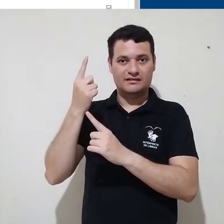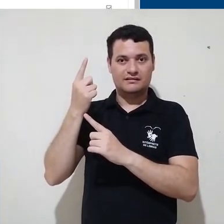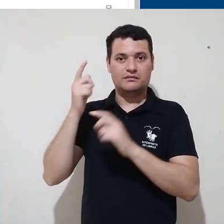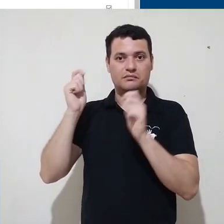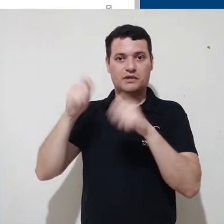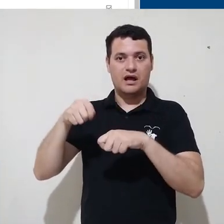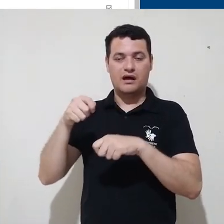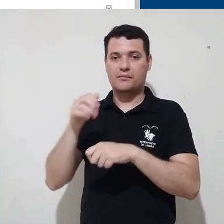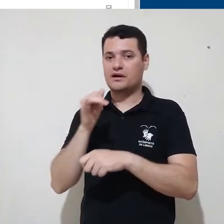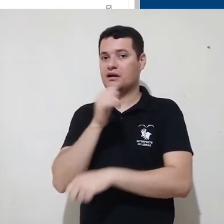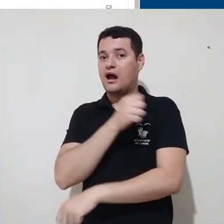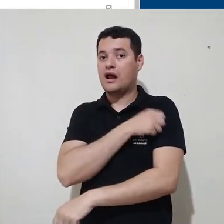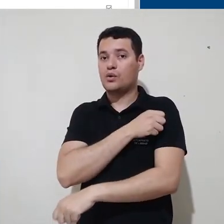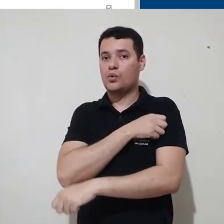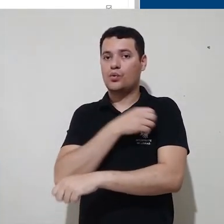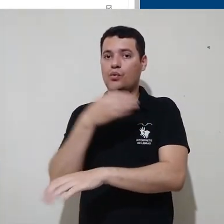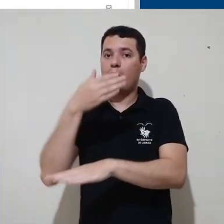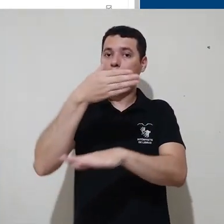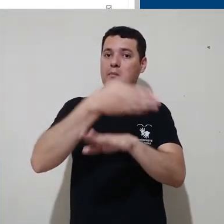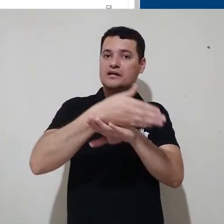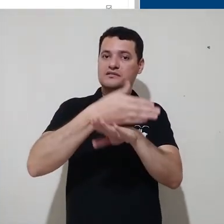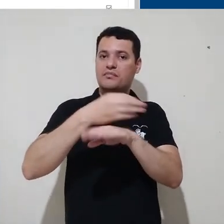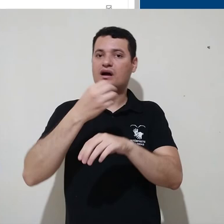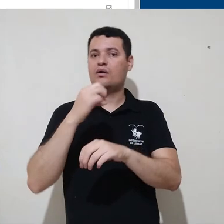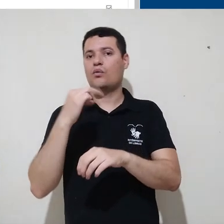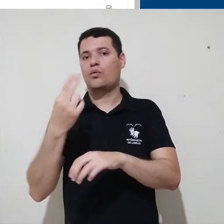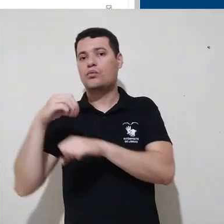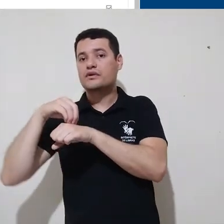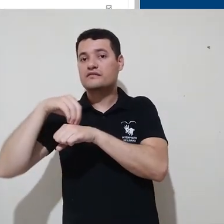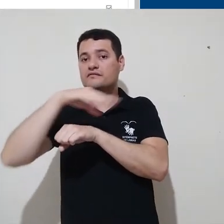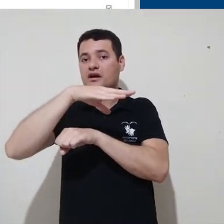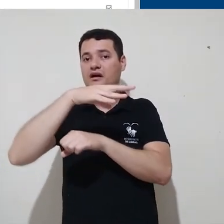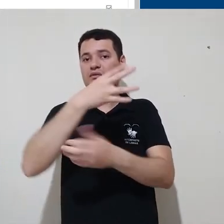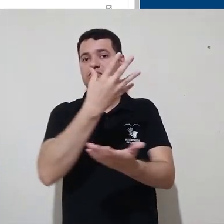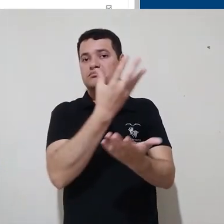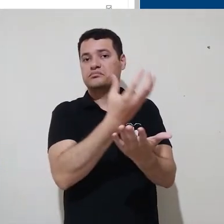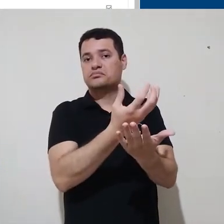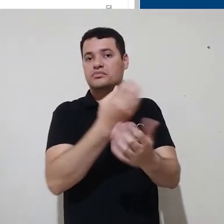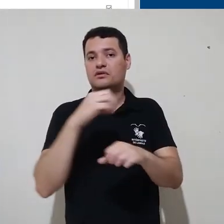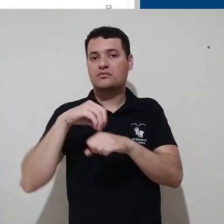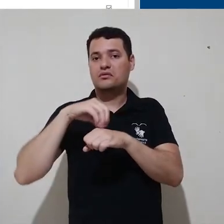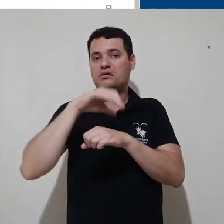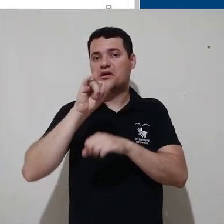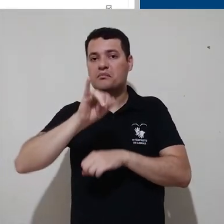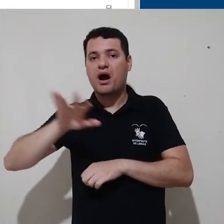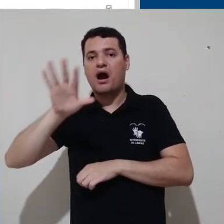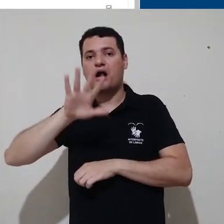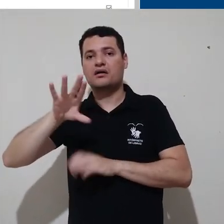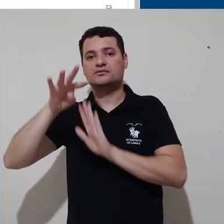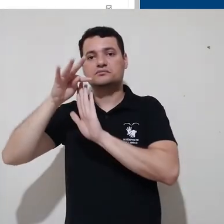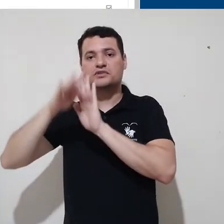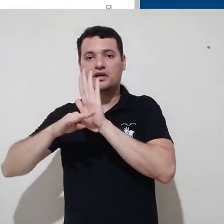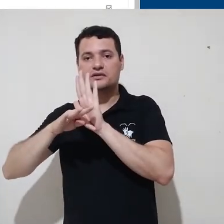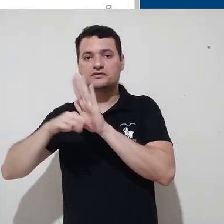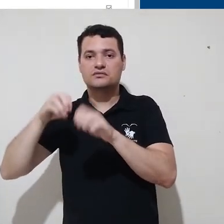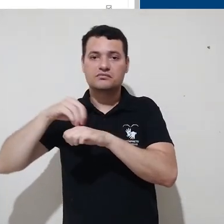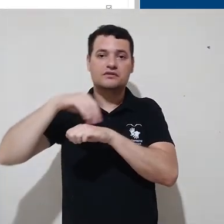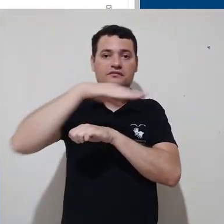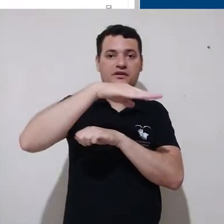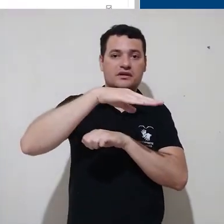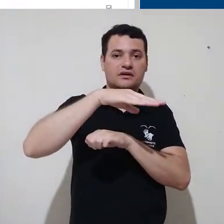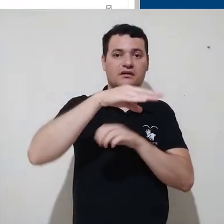de atividade permite a participação de um aluno que vai enviar, no caso, um arquivo,